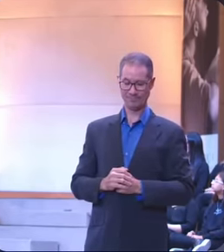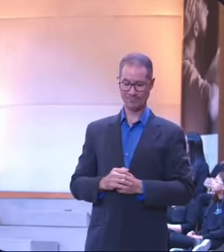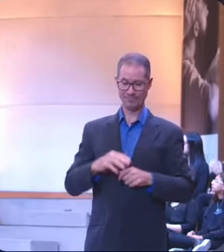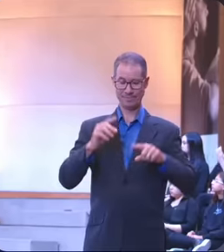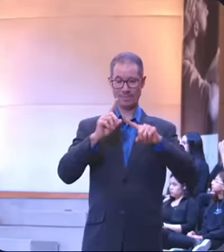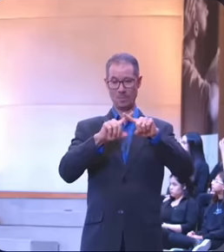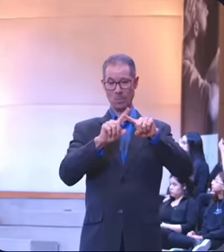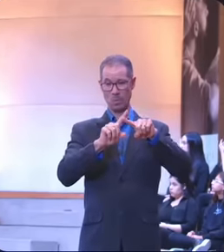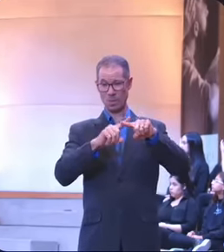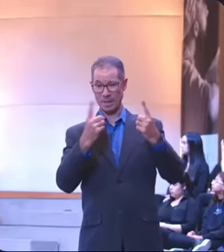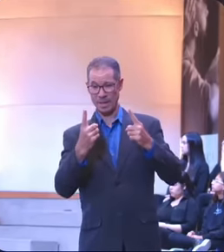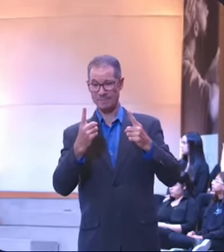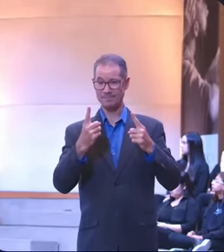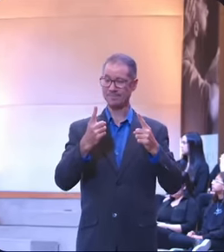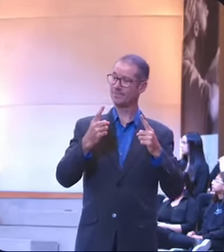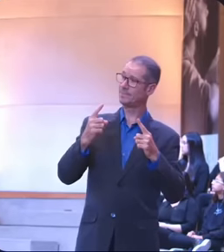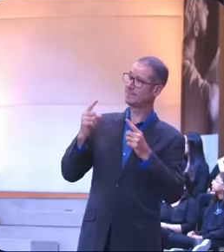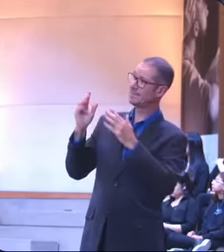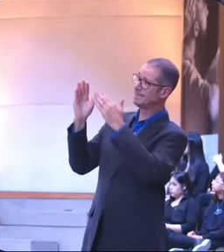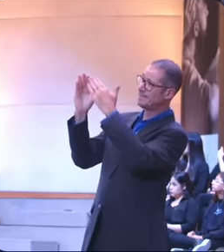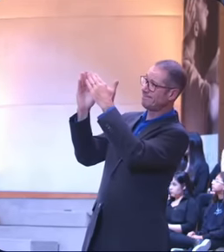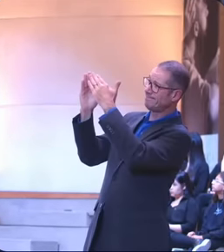porque você está me pedindo,